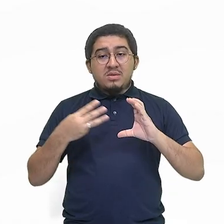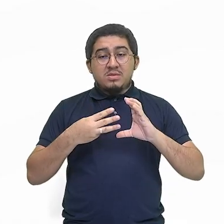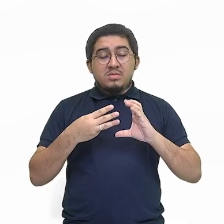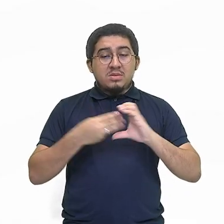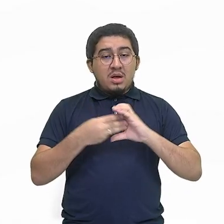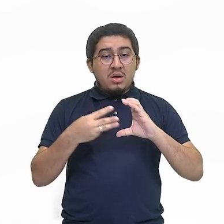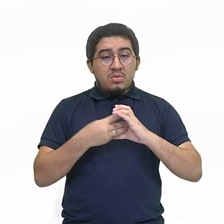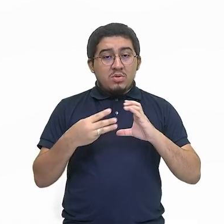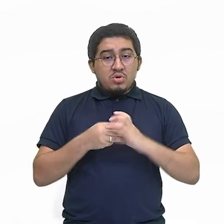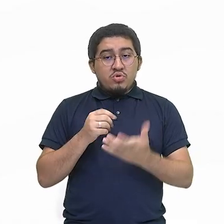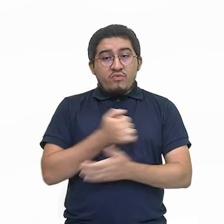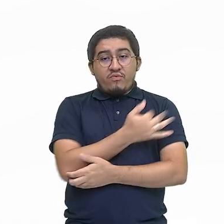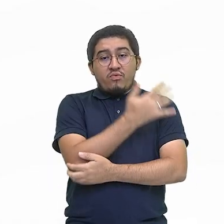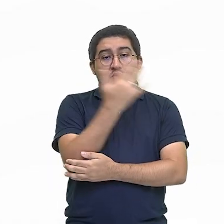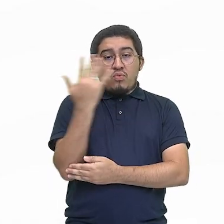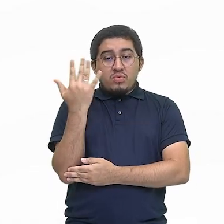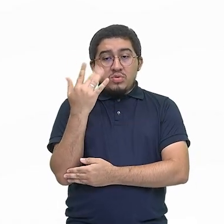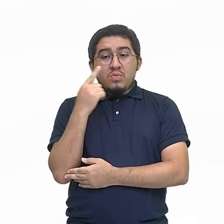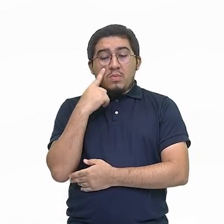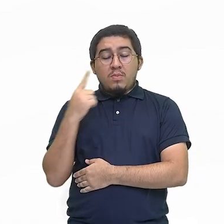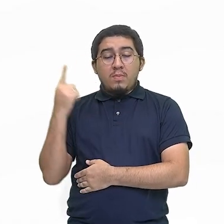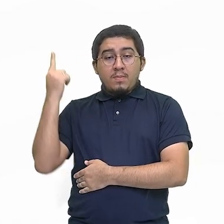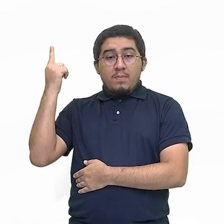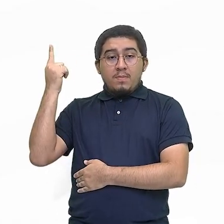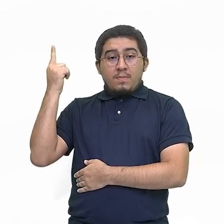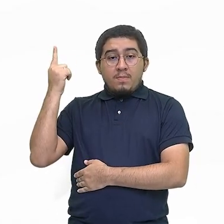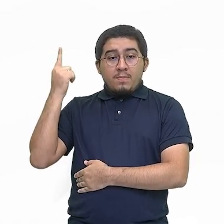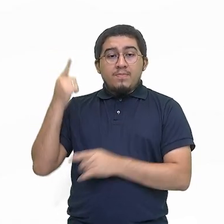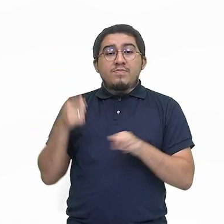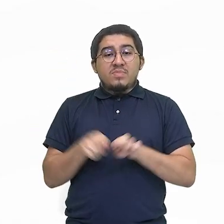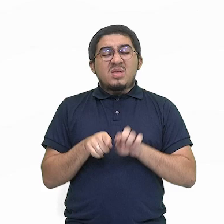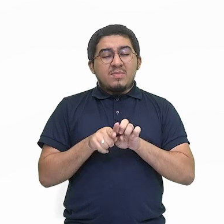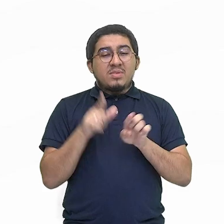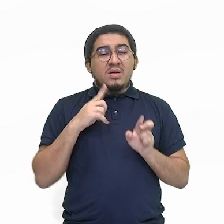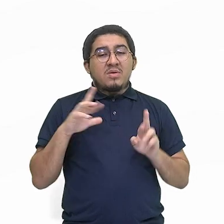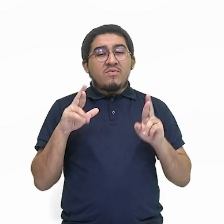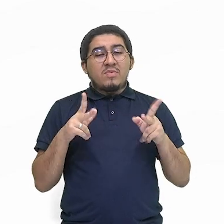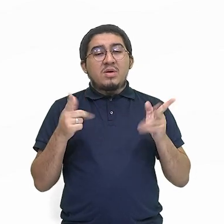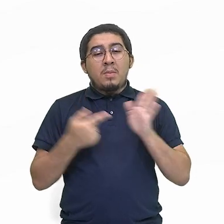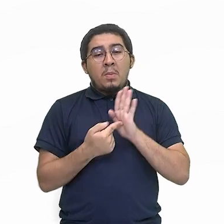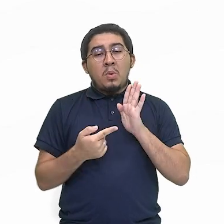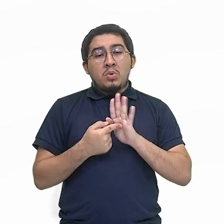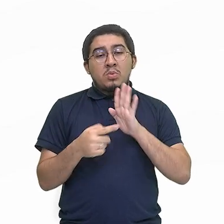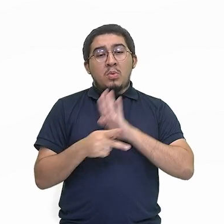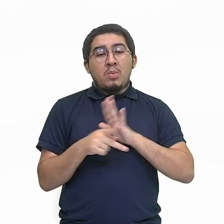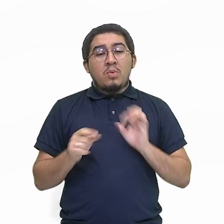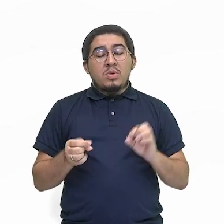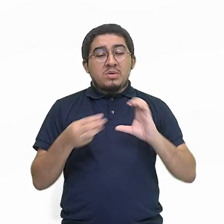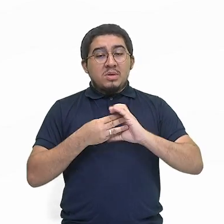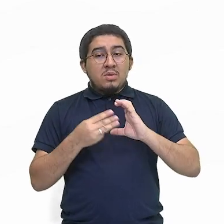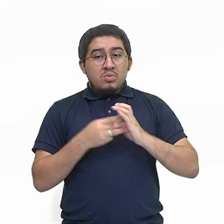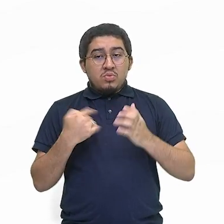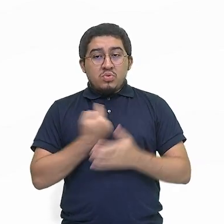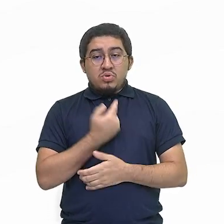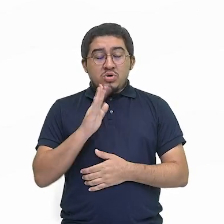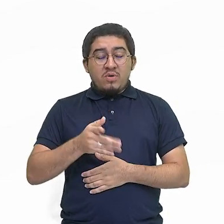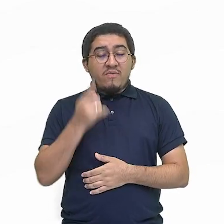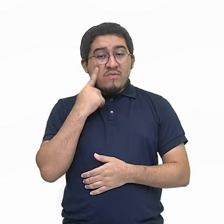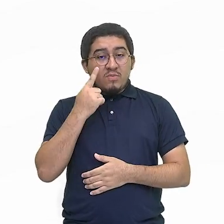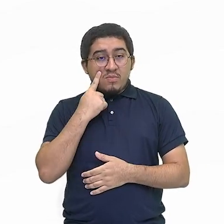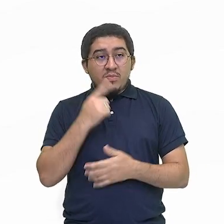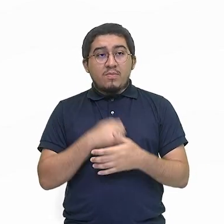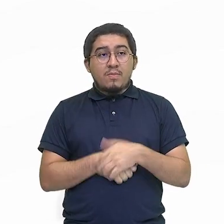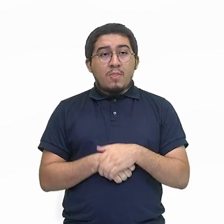de parênquima clorofiliano, e ele vai apresentar uma forma bem diferente, como nós já veremos, das células que acabamos de ver.